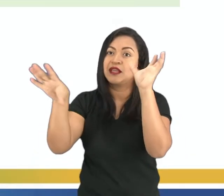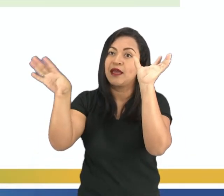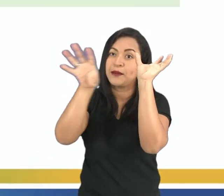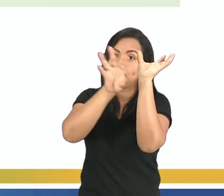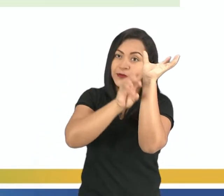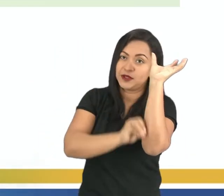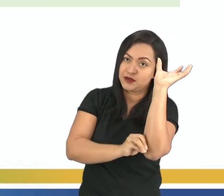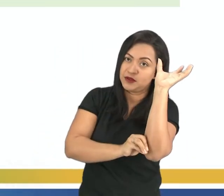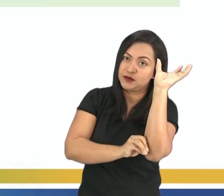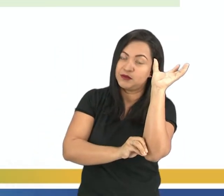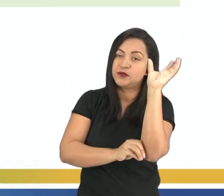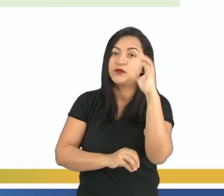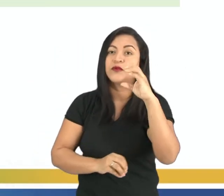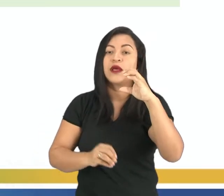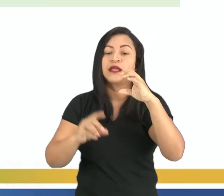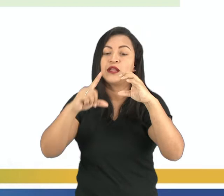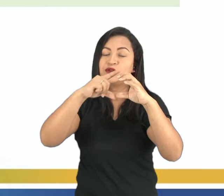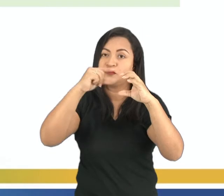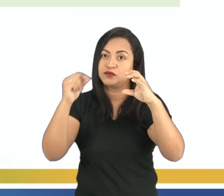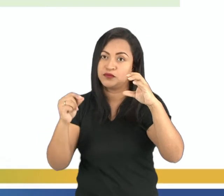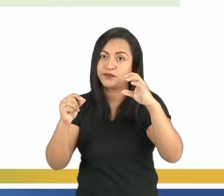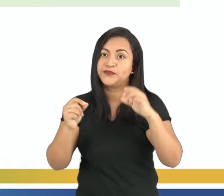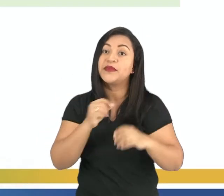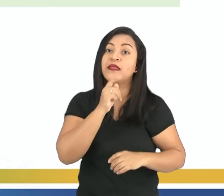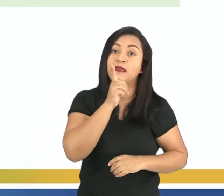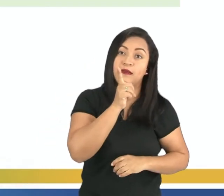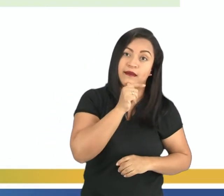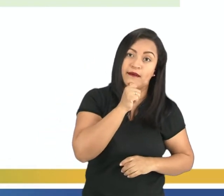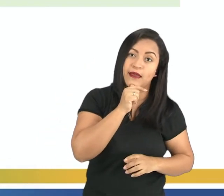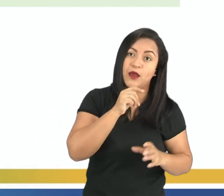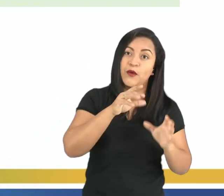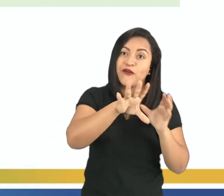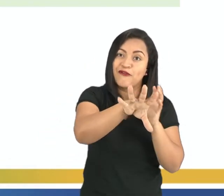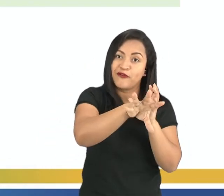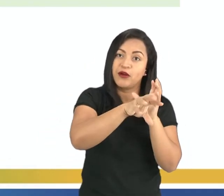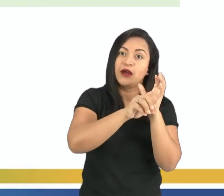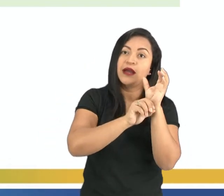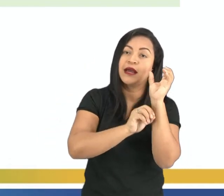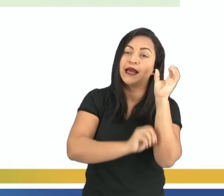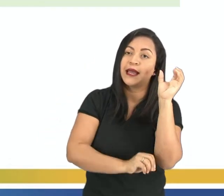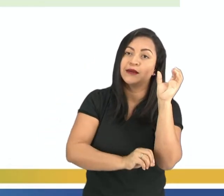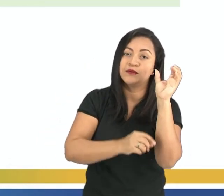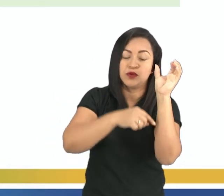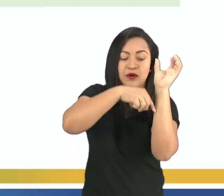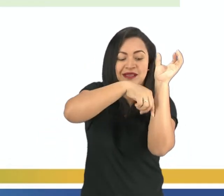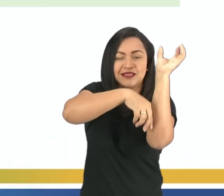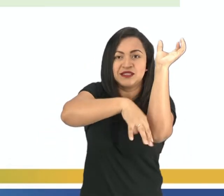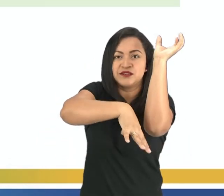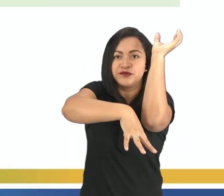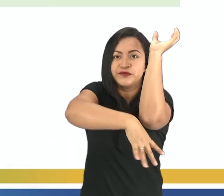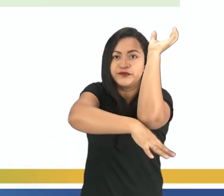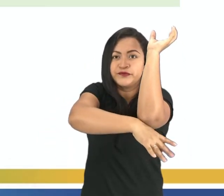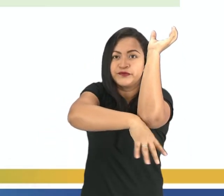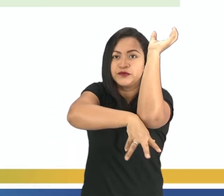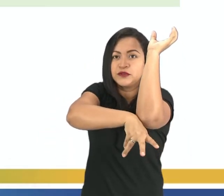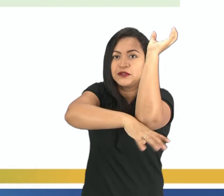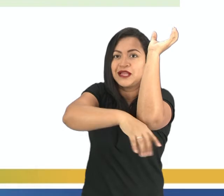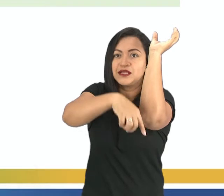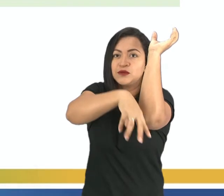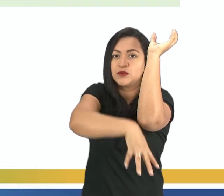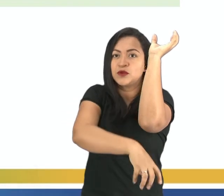que estão presentes nas folhas, e a água, que ela vai capturar através das raízes pelo processo de